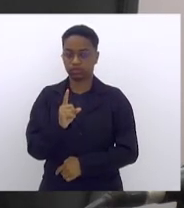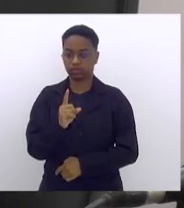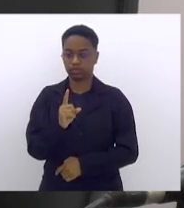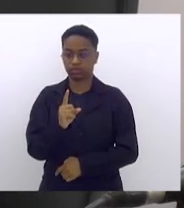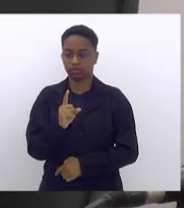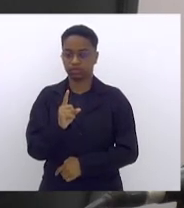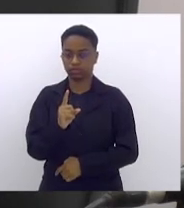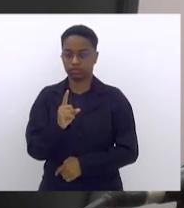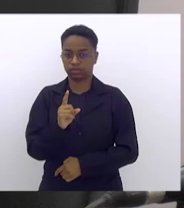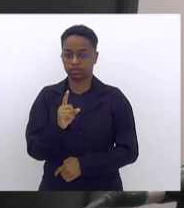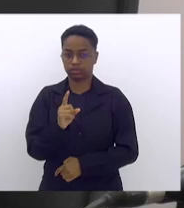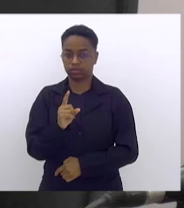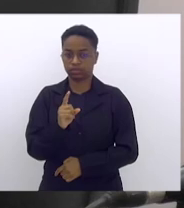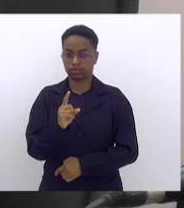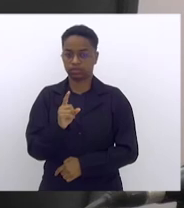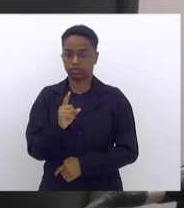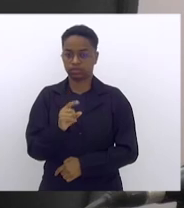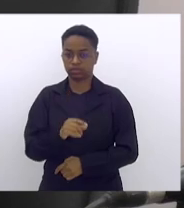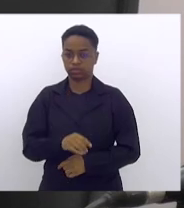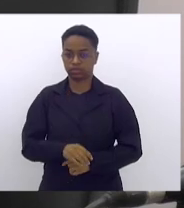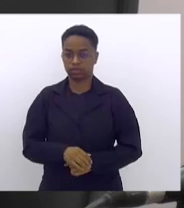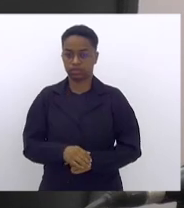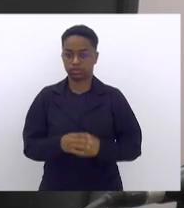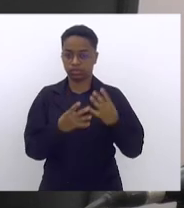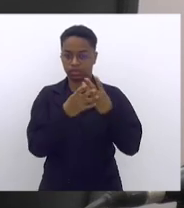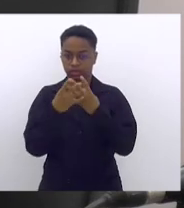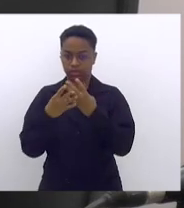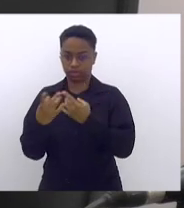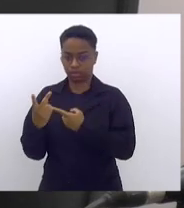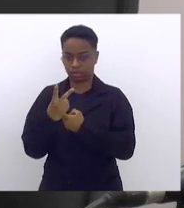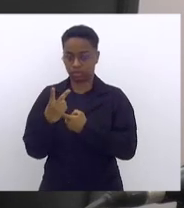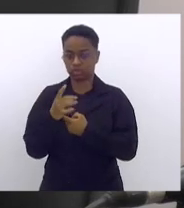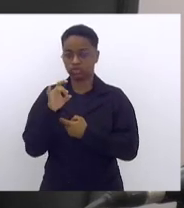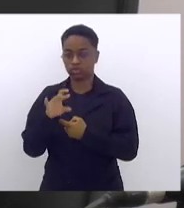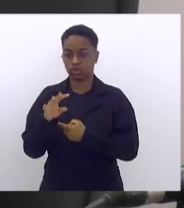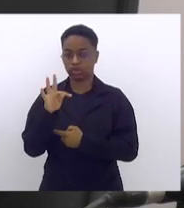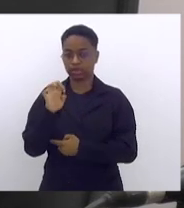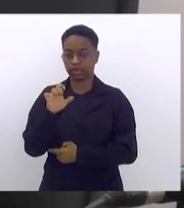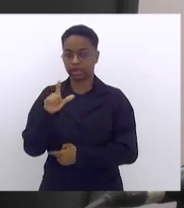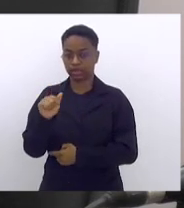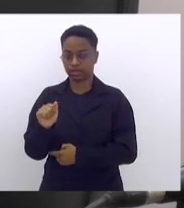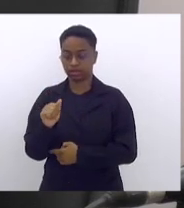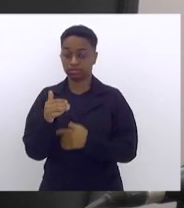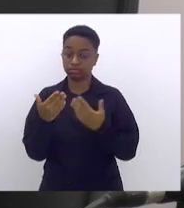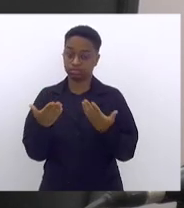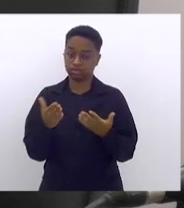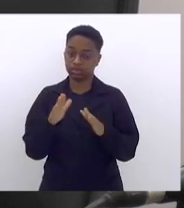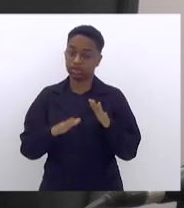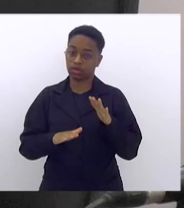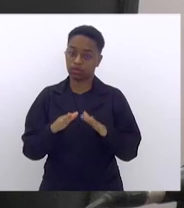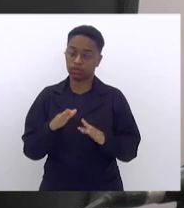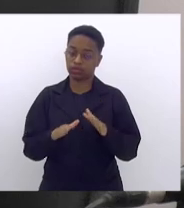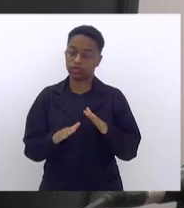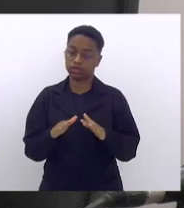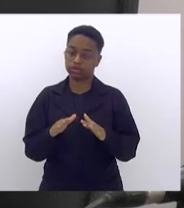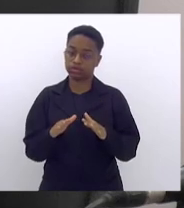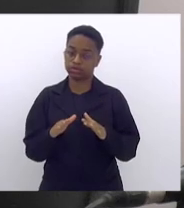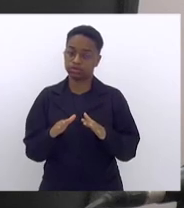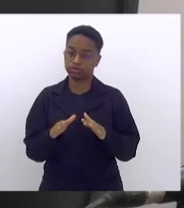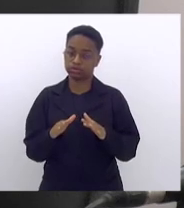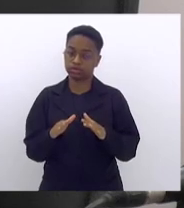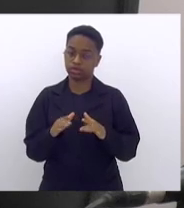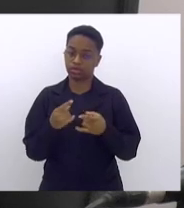do rede de proteção, grade de proteção, né? Fala somente da tela. Talvez fosse uma...